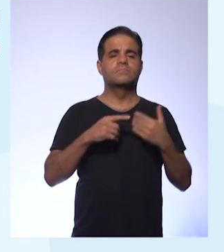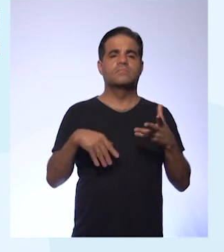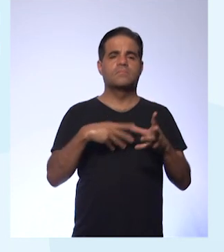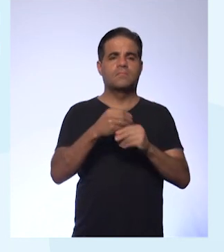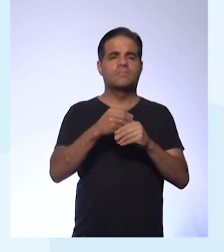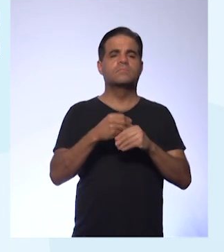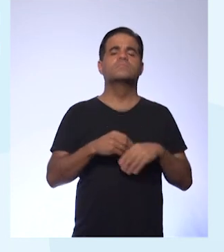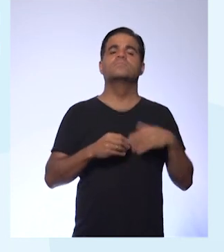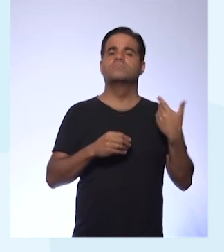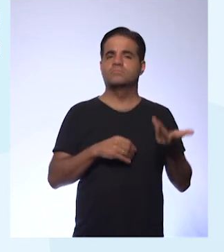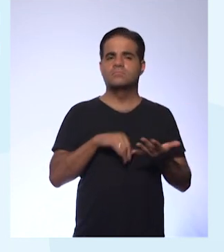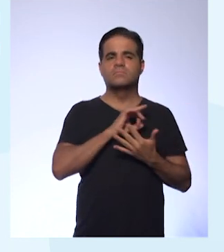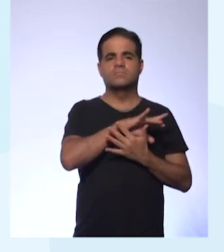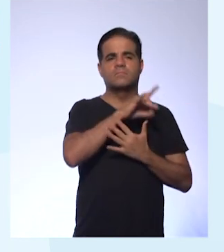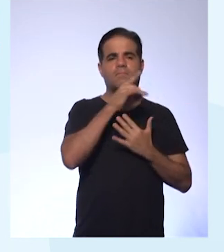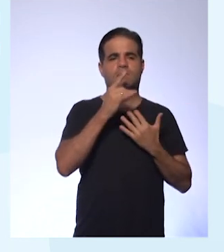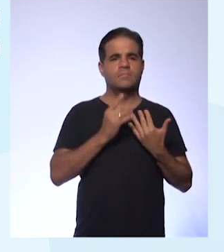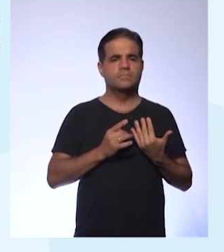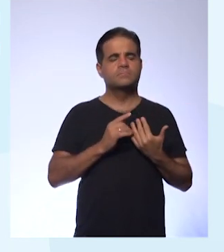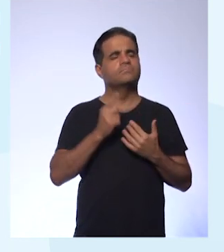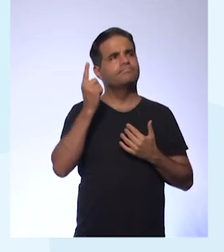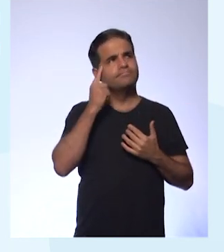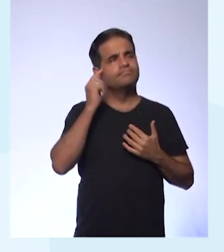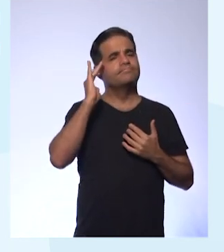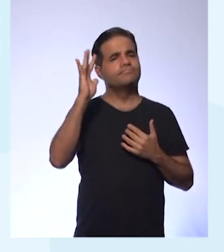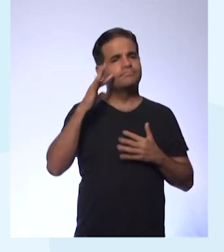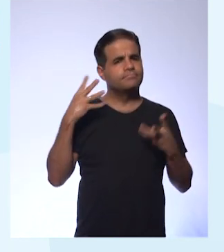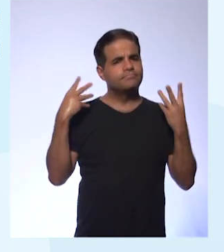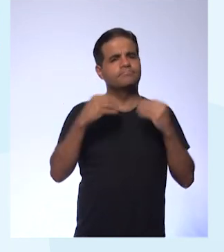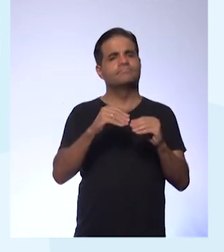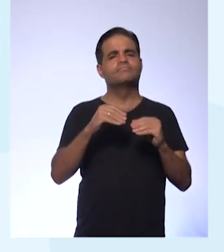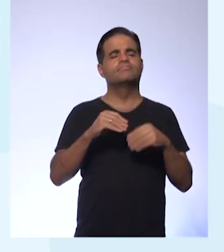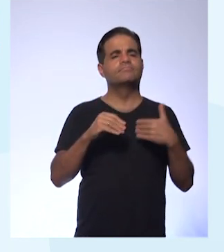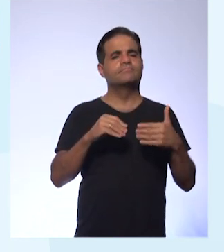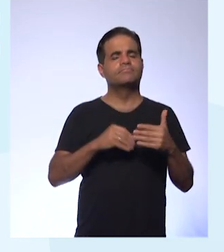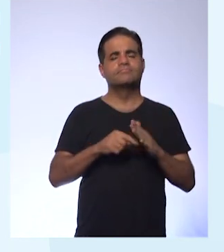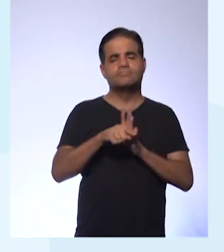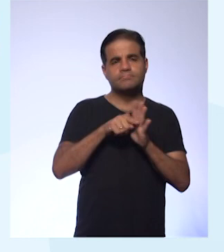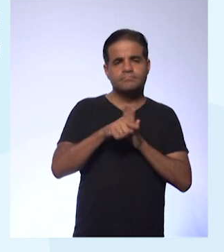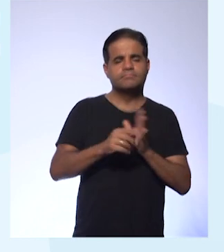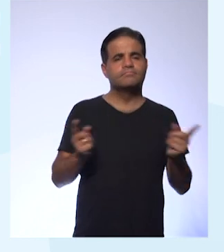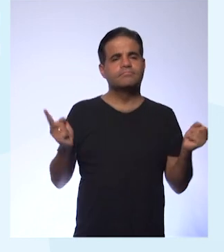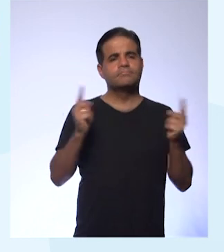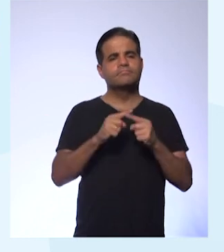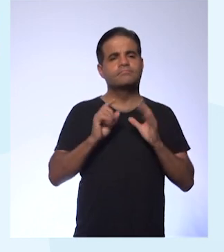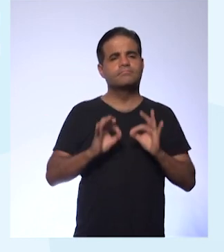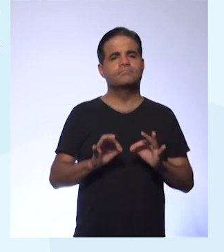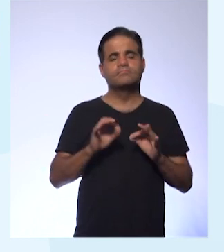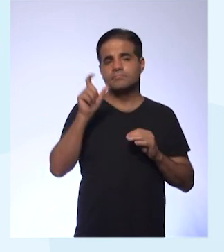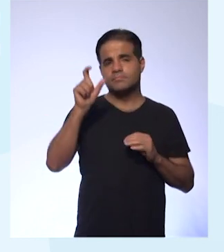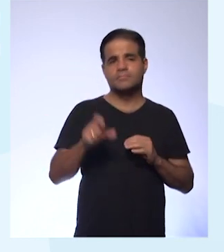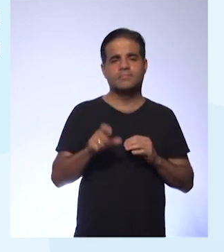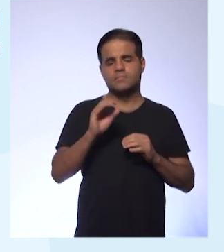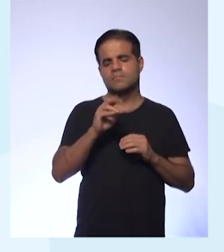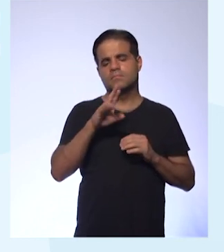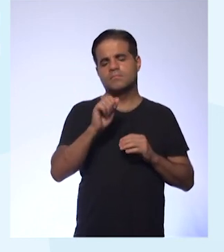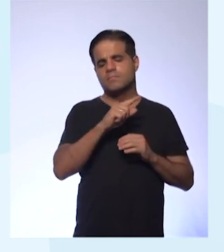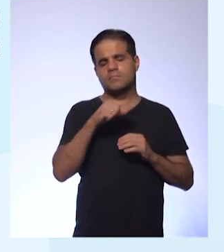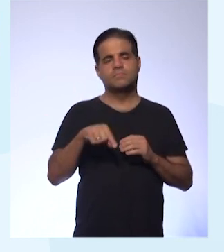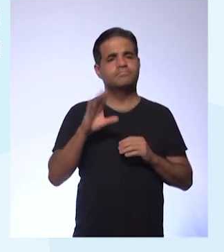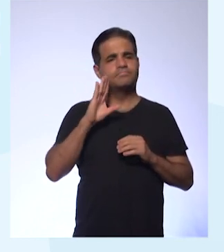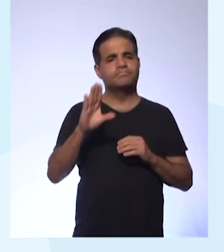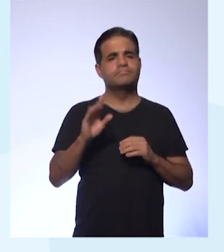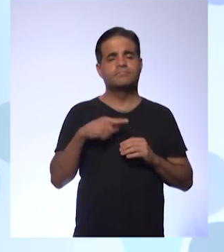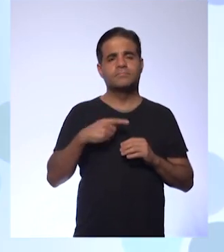completar as orações, cada aluno atribuiu uma circunstância que conferiu sentido àquela oração principal, que